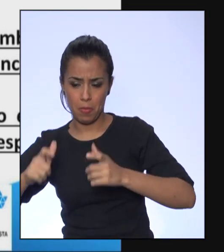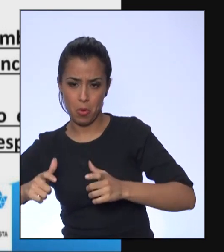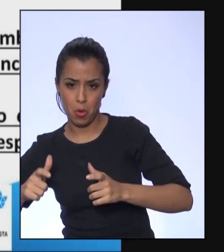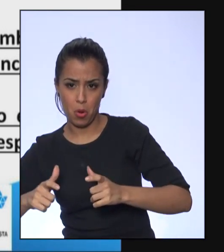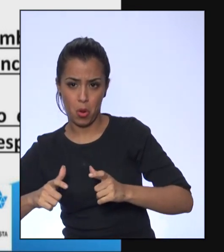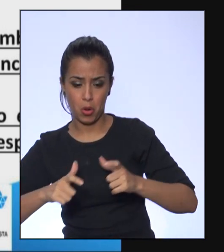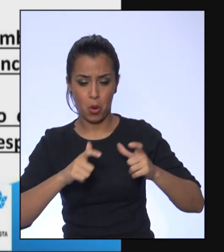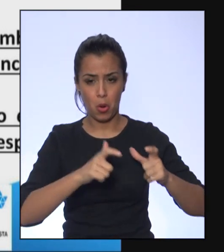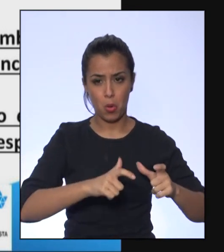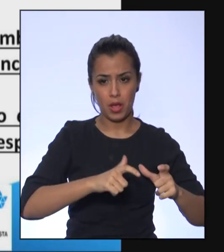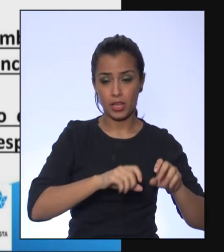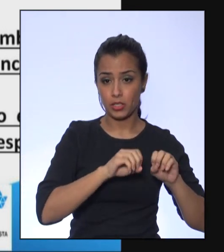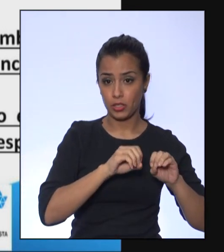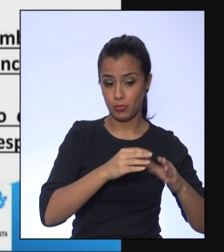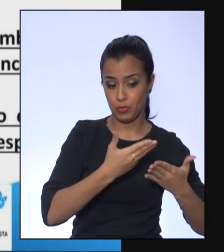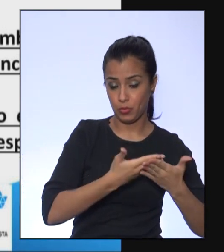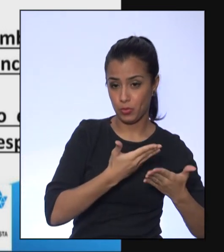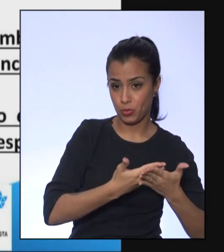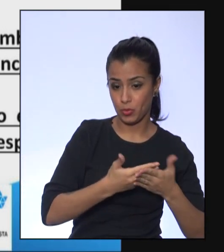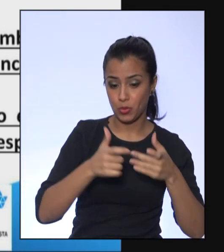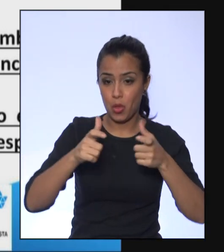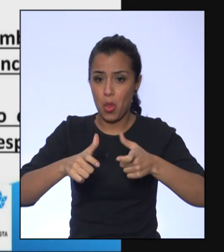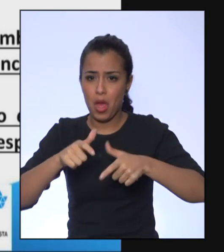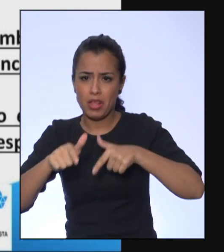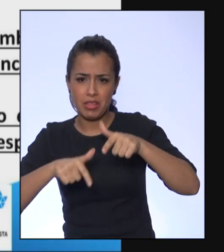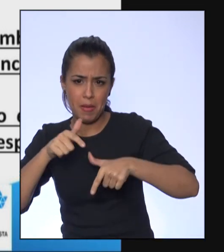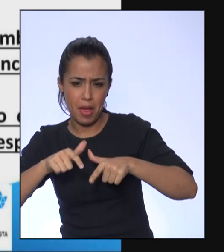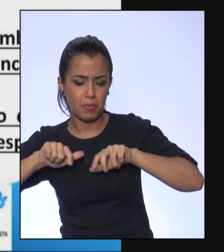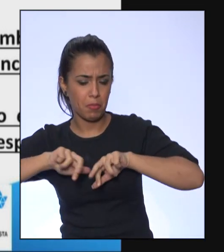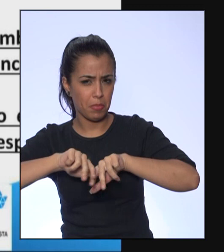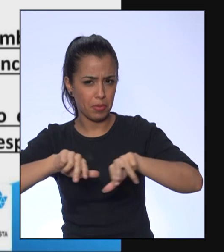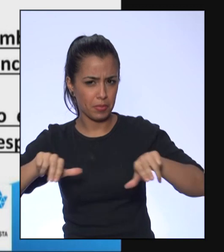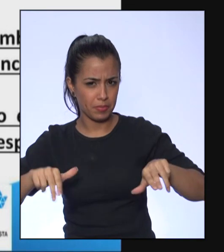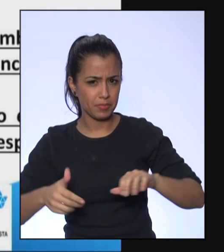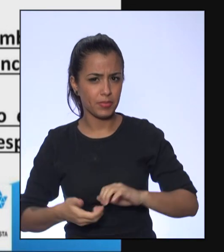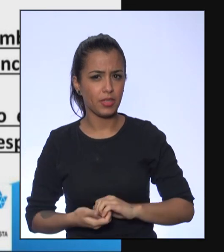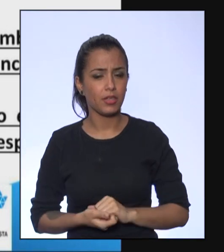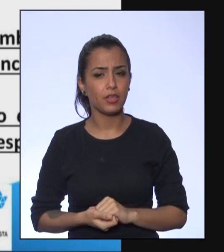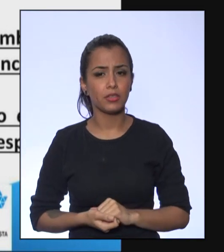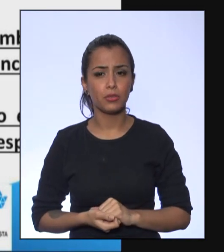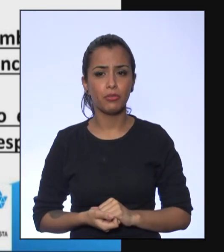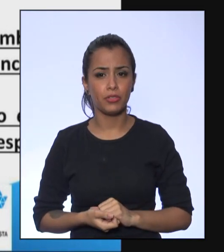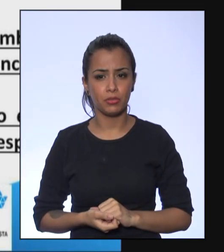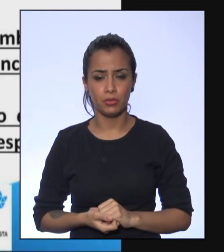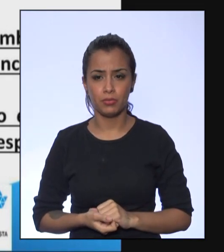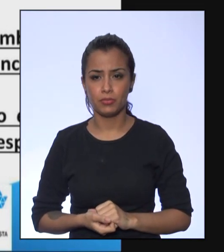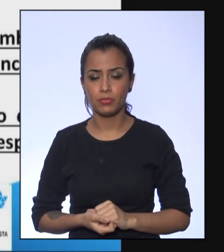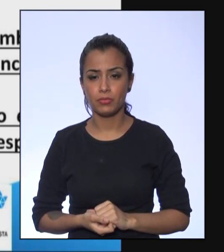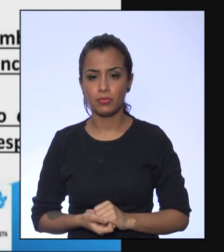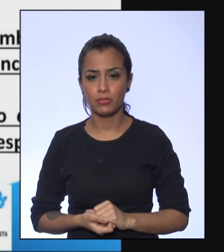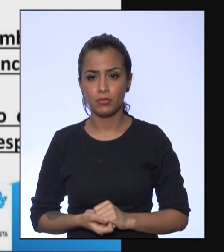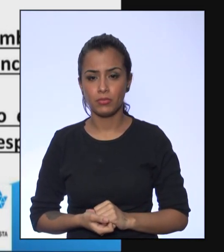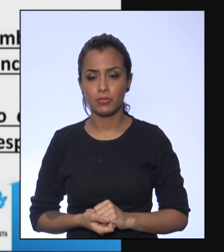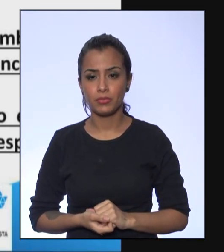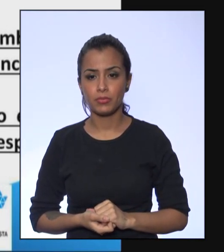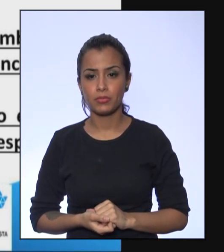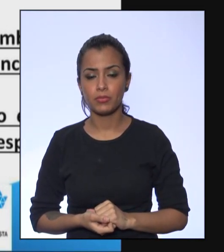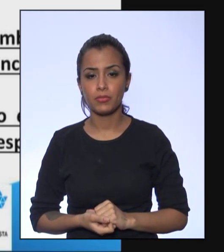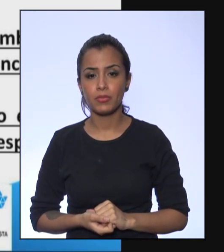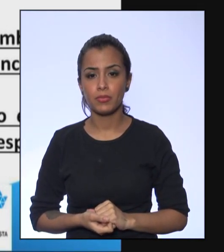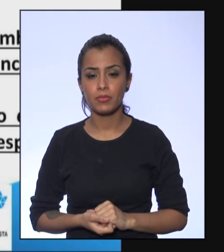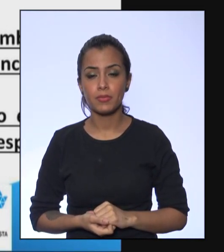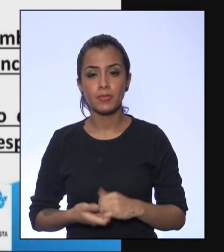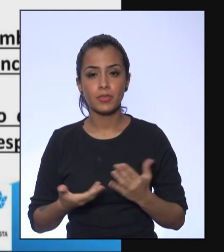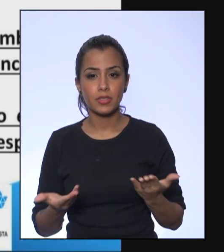trabalham. Processo participativo, será que esse termo é difícil para vocês ou é fácil de entender? Então